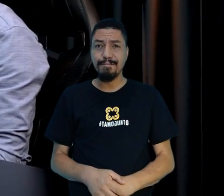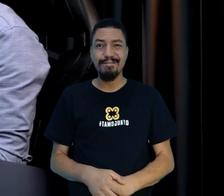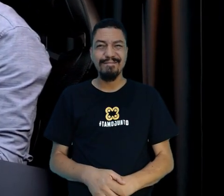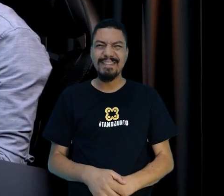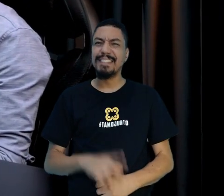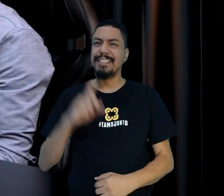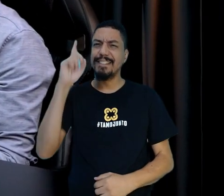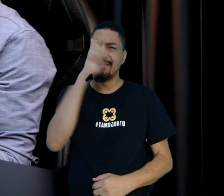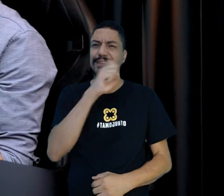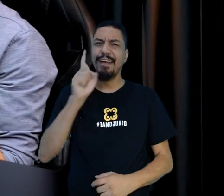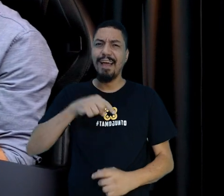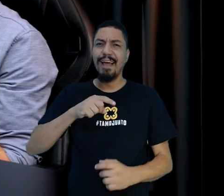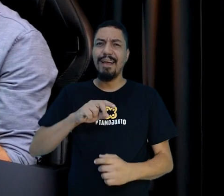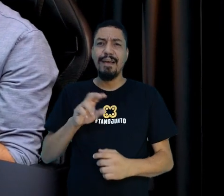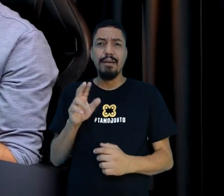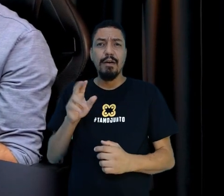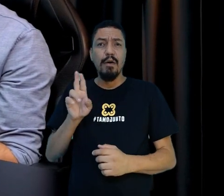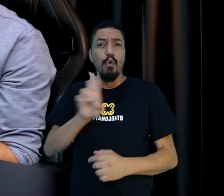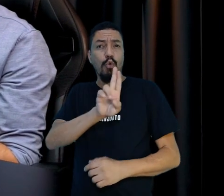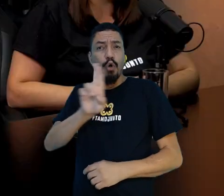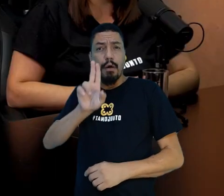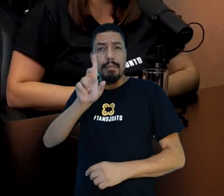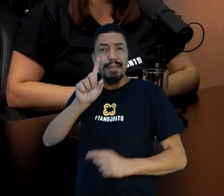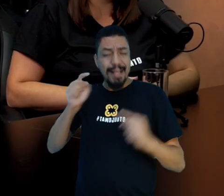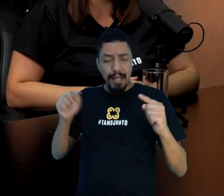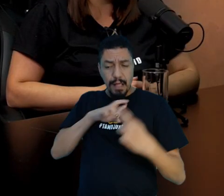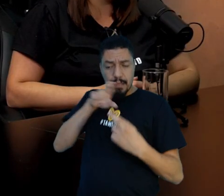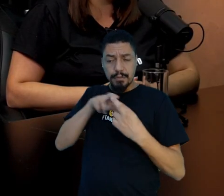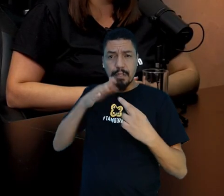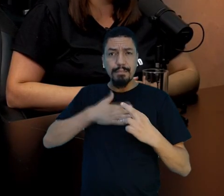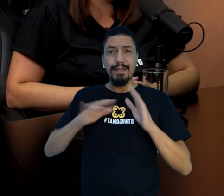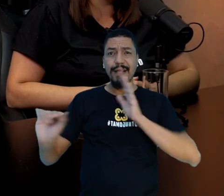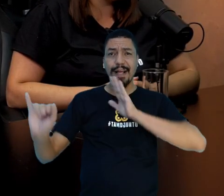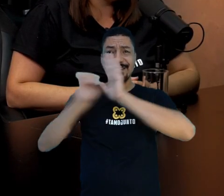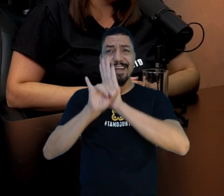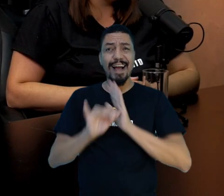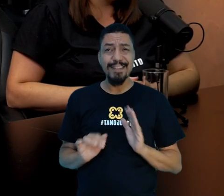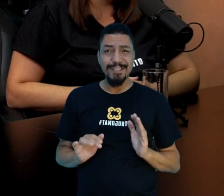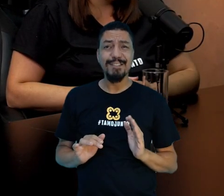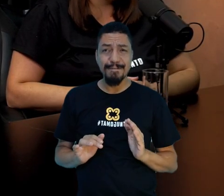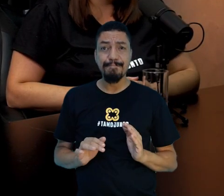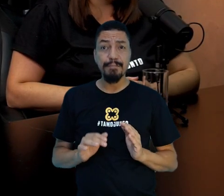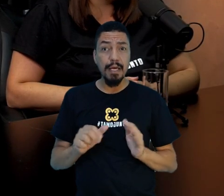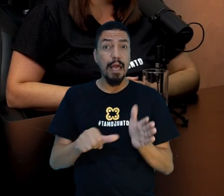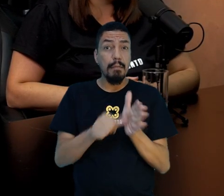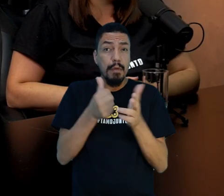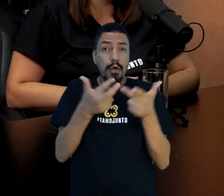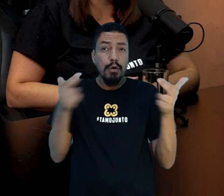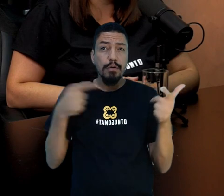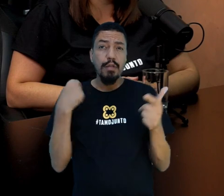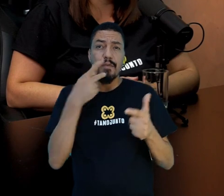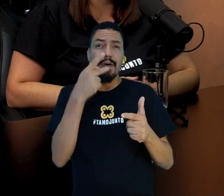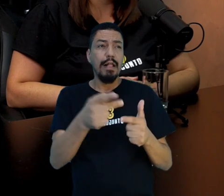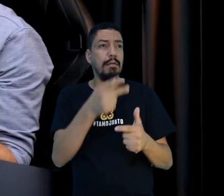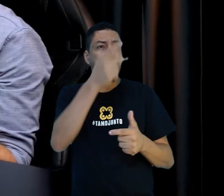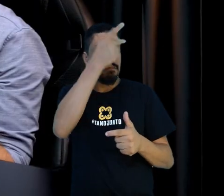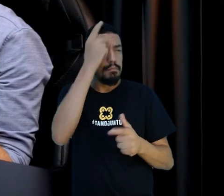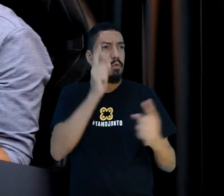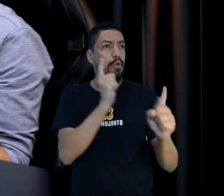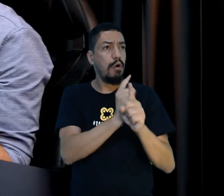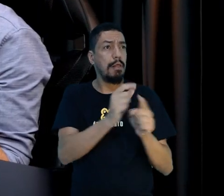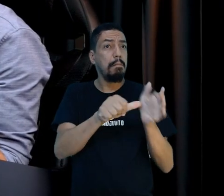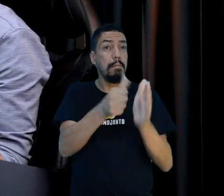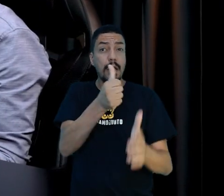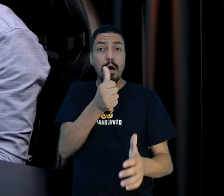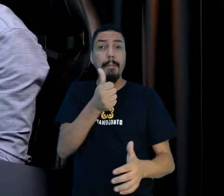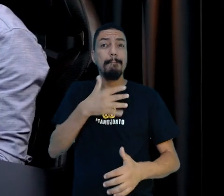Isso. É muito duro, né? Porque o nome faz parte da identidade da pessoa. Exatamente, exatamente. A primeira coisa que a gente fala quando a gente vai conhecer alguém,